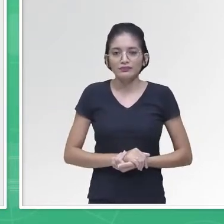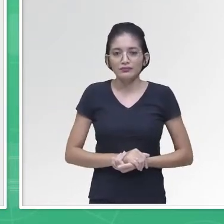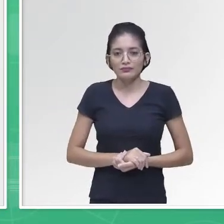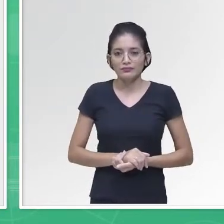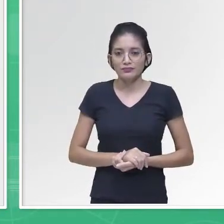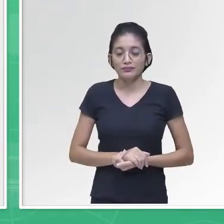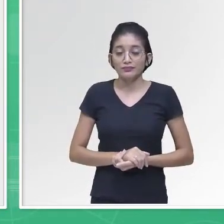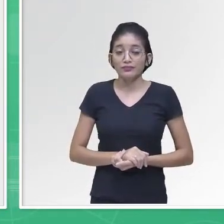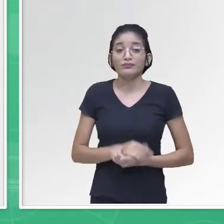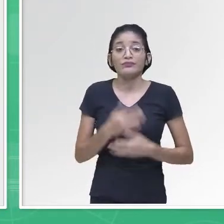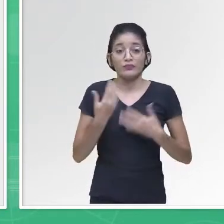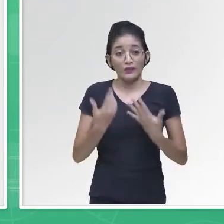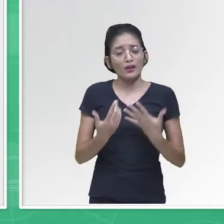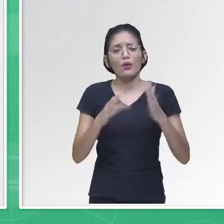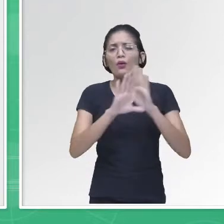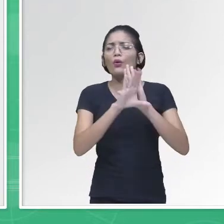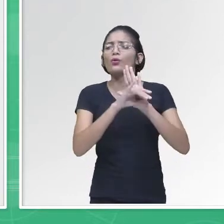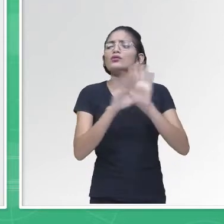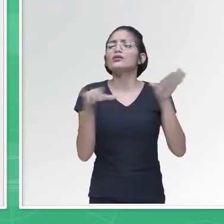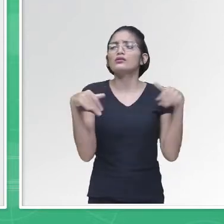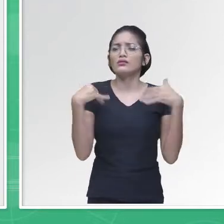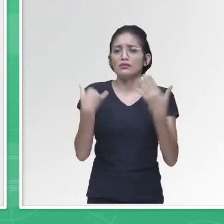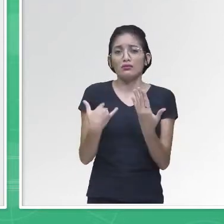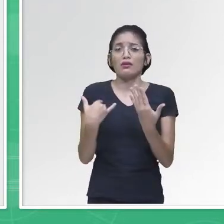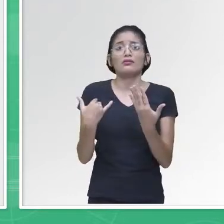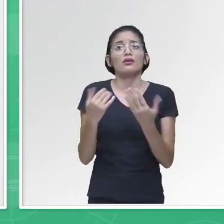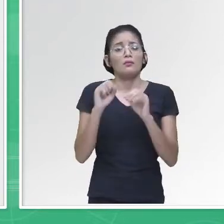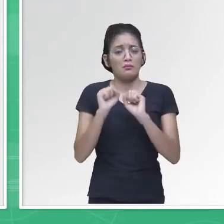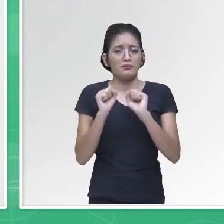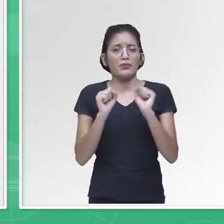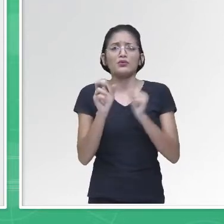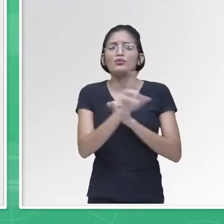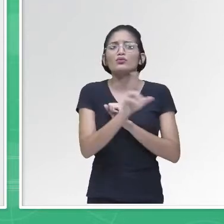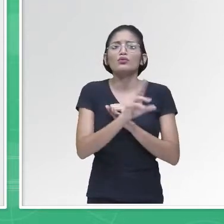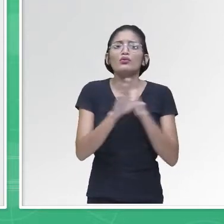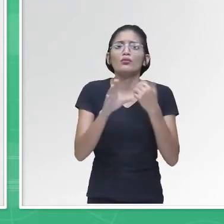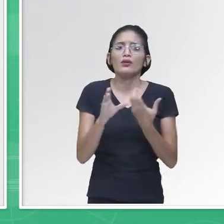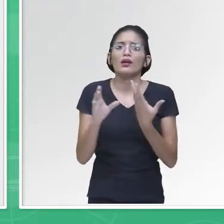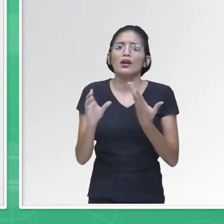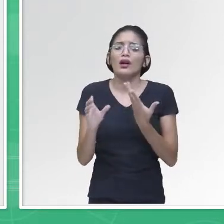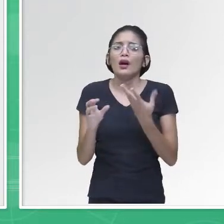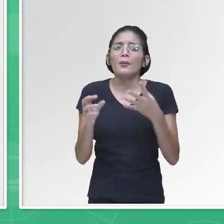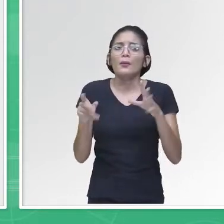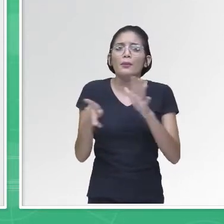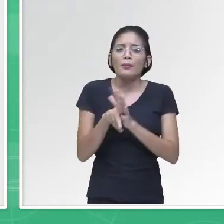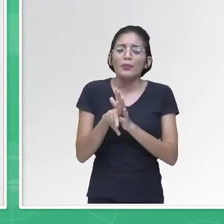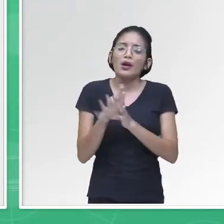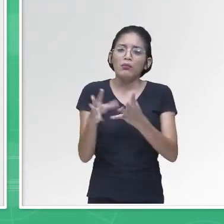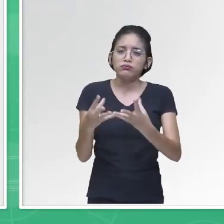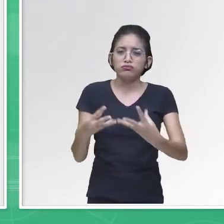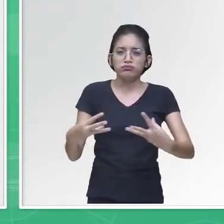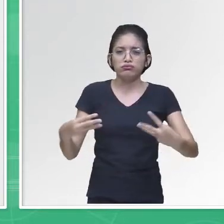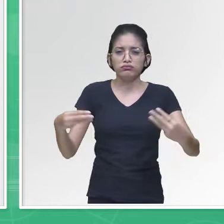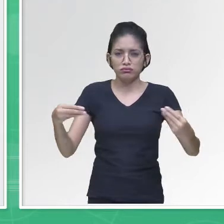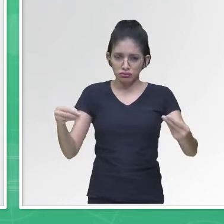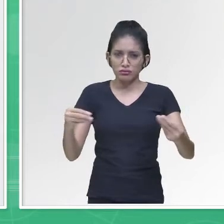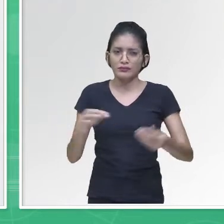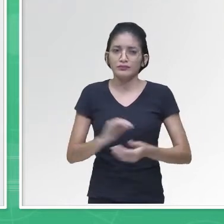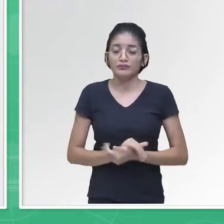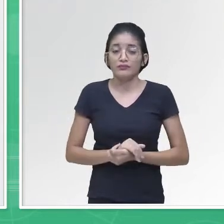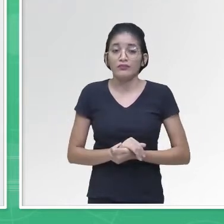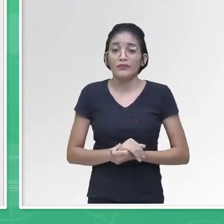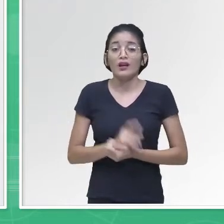Isso. A solubilidade, ela também é chamada de coeficiente de solubilidade. É